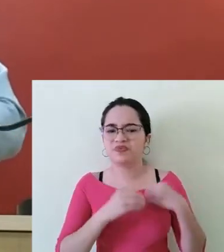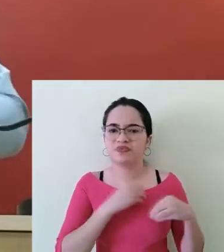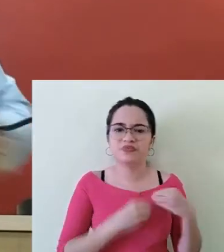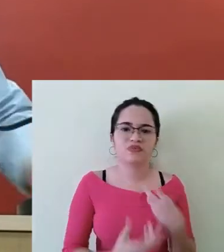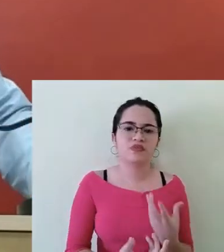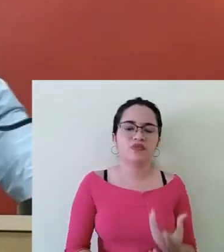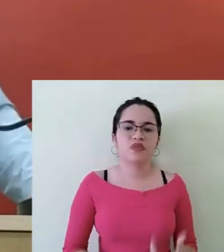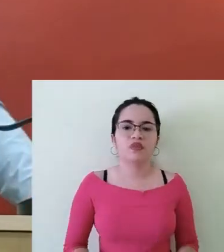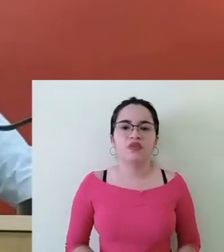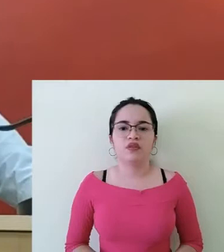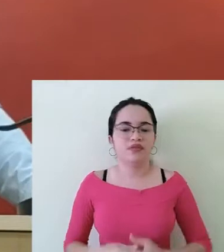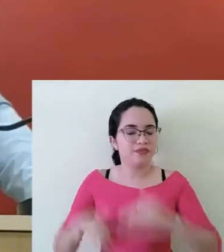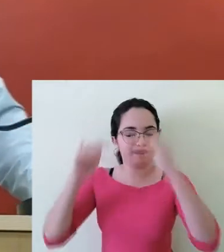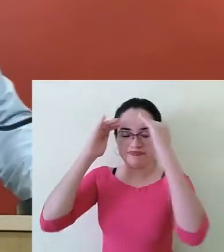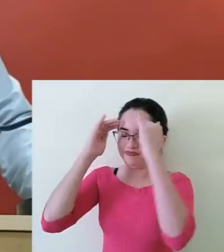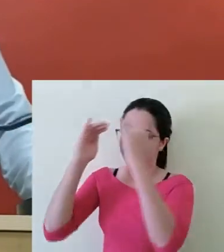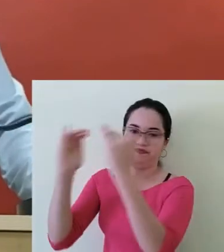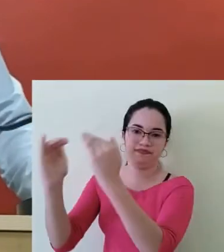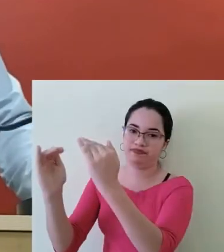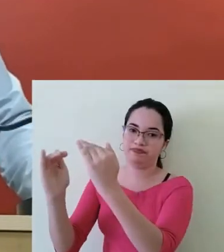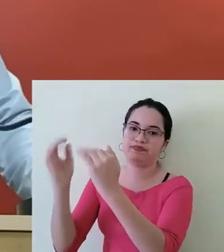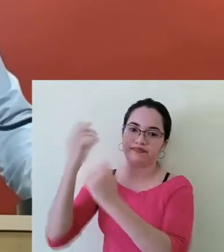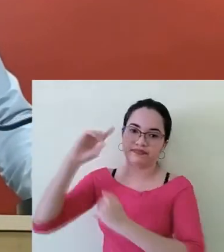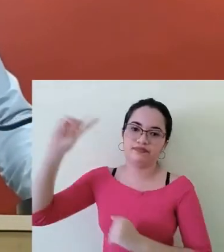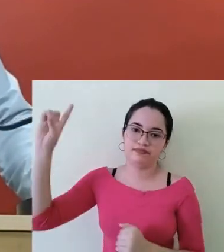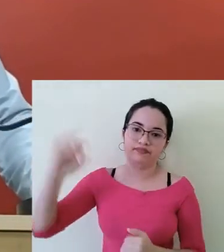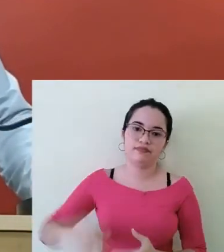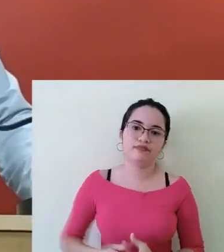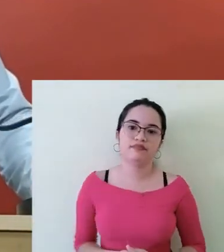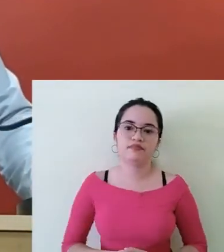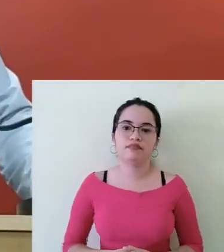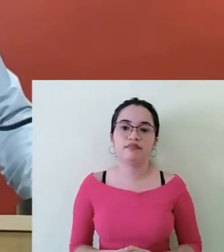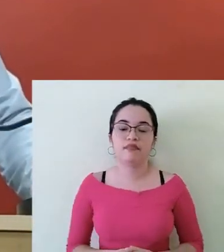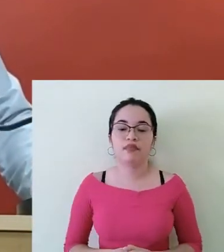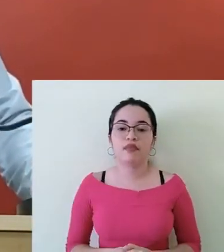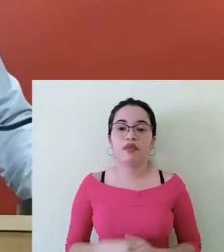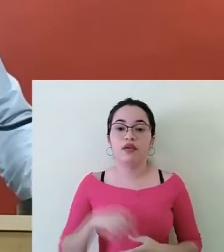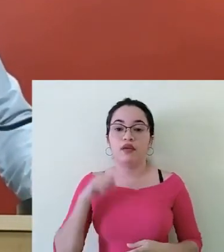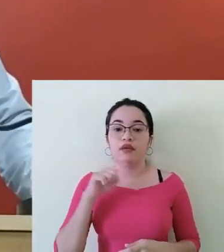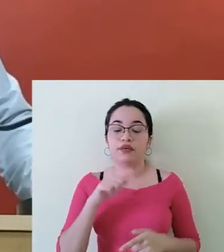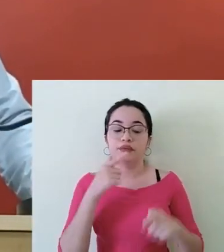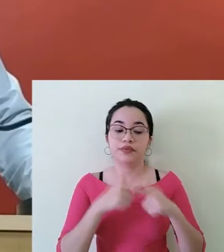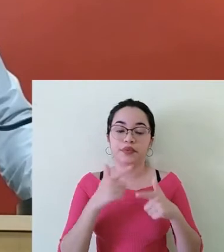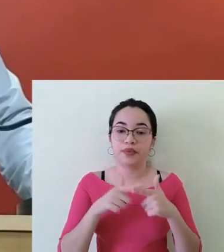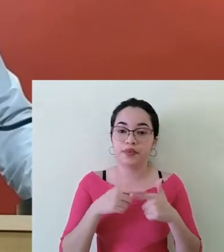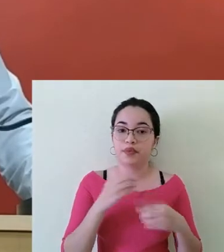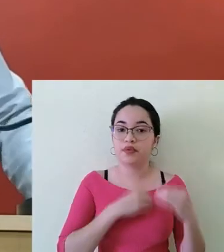de pecados e de desobediência a Deus. Essa